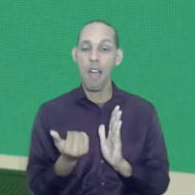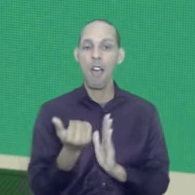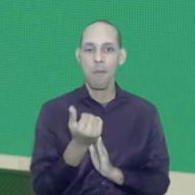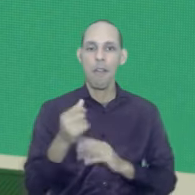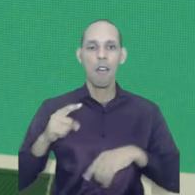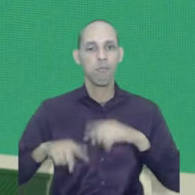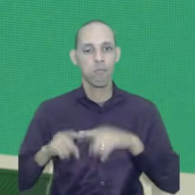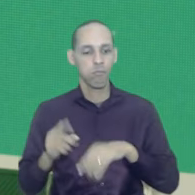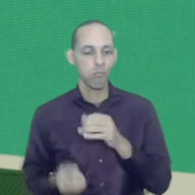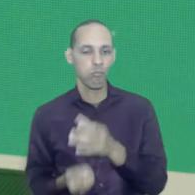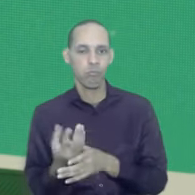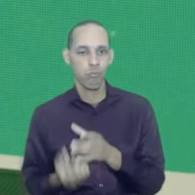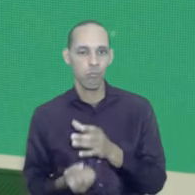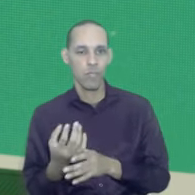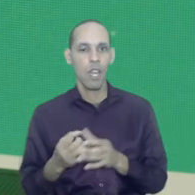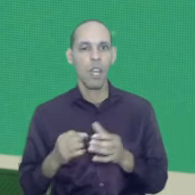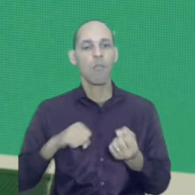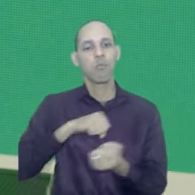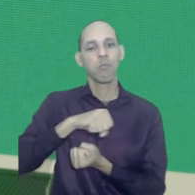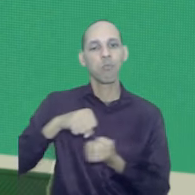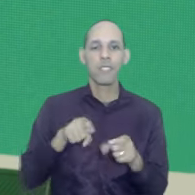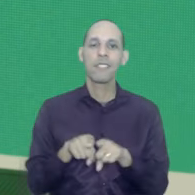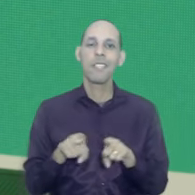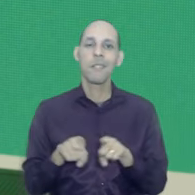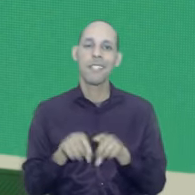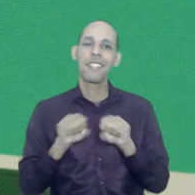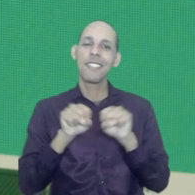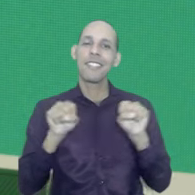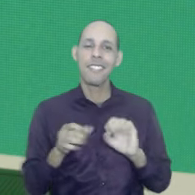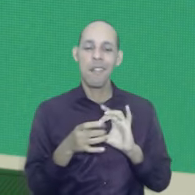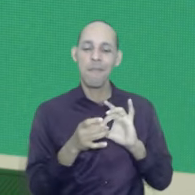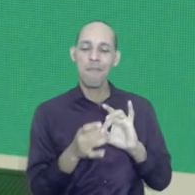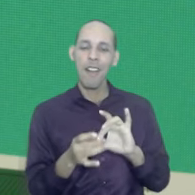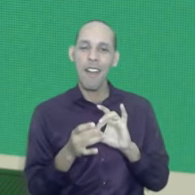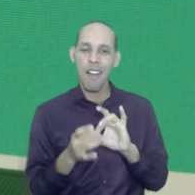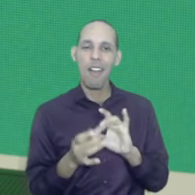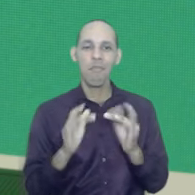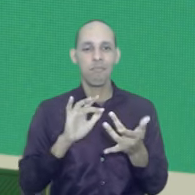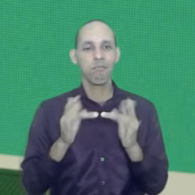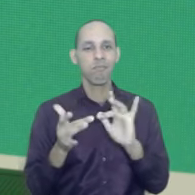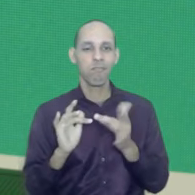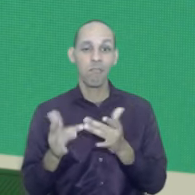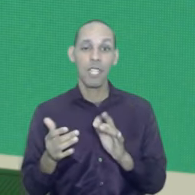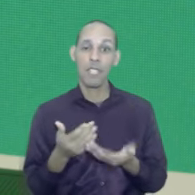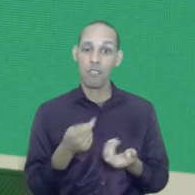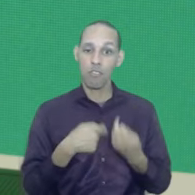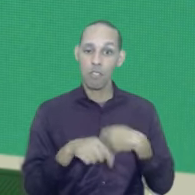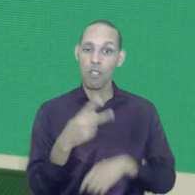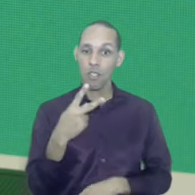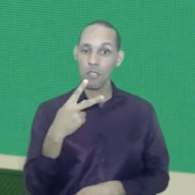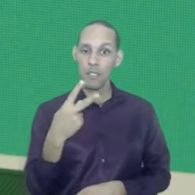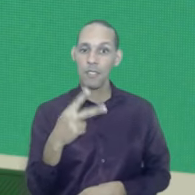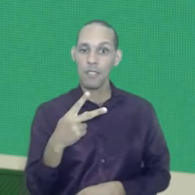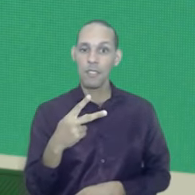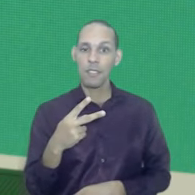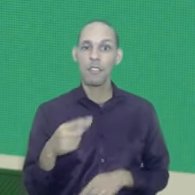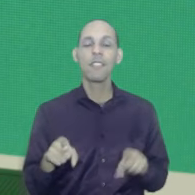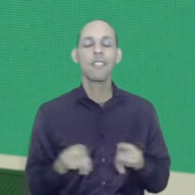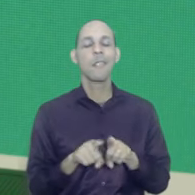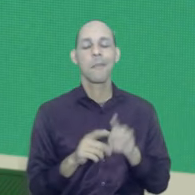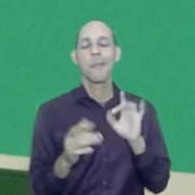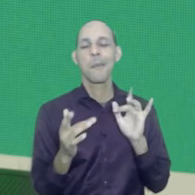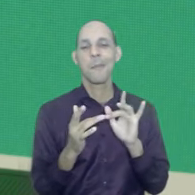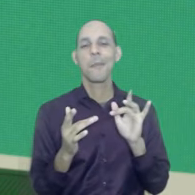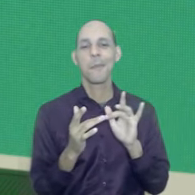através de sistemas aí conectados interconectados e os negócios de vocês inclusive são negócios que se conectam né